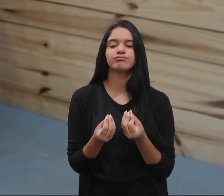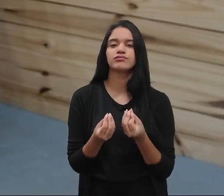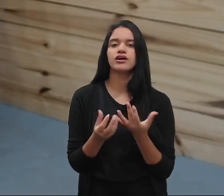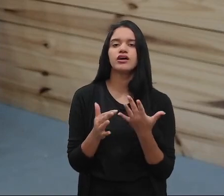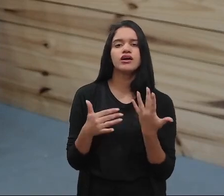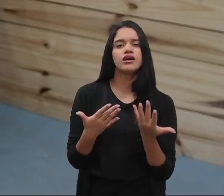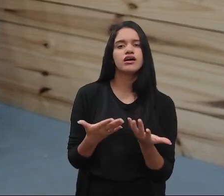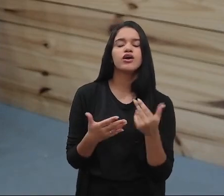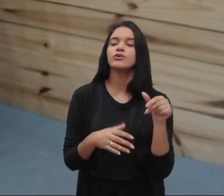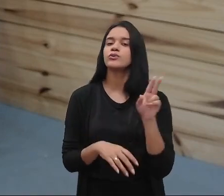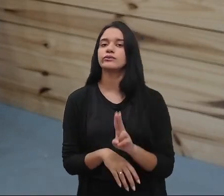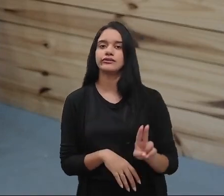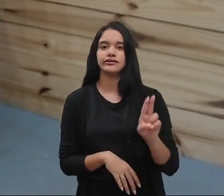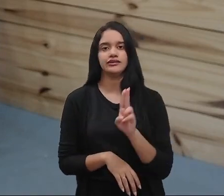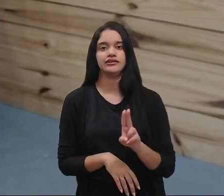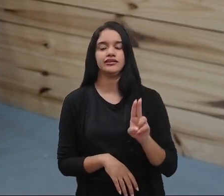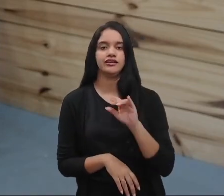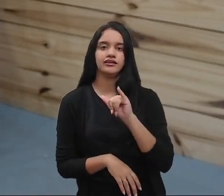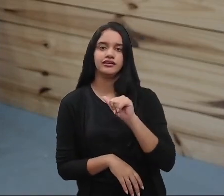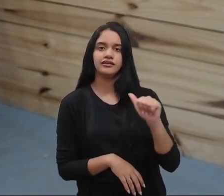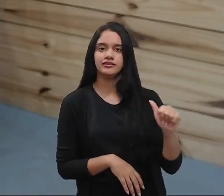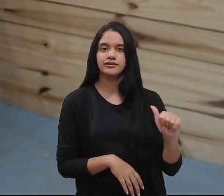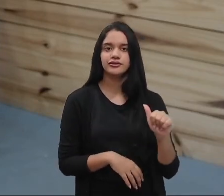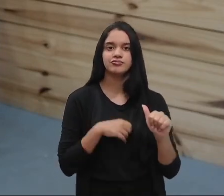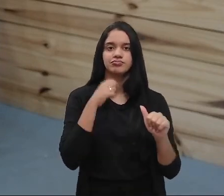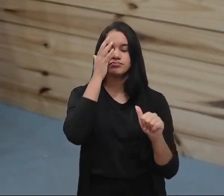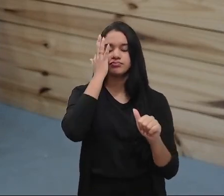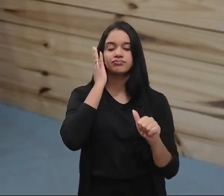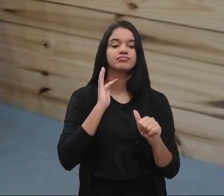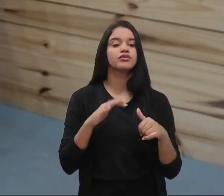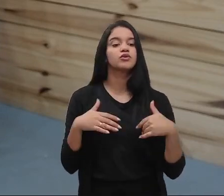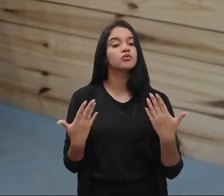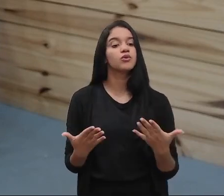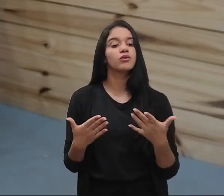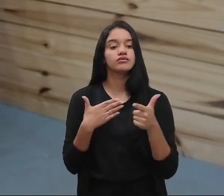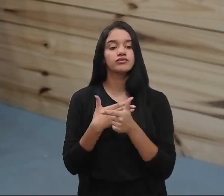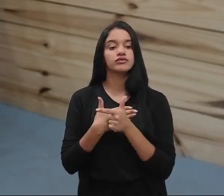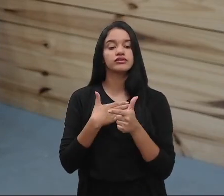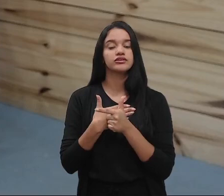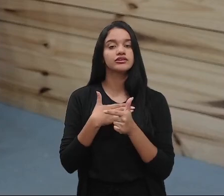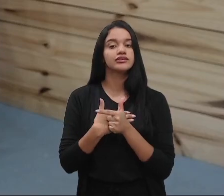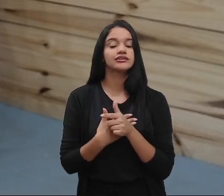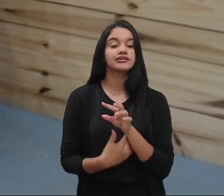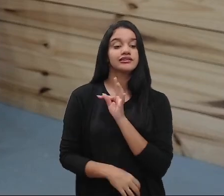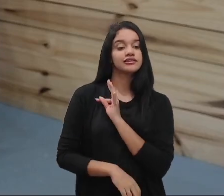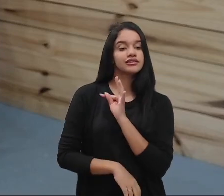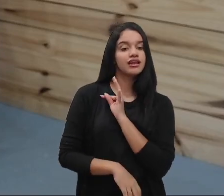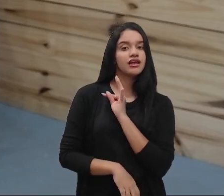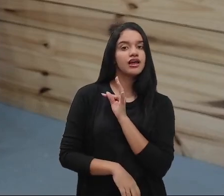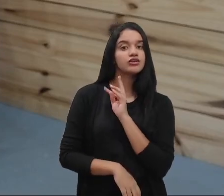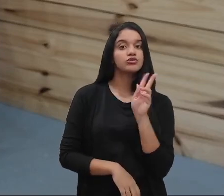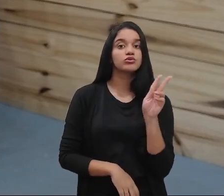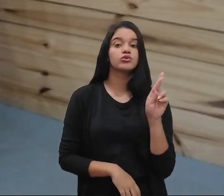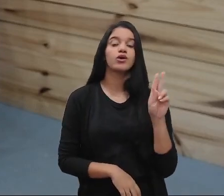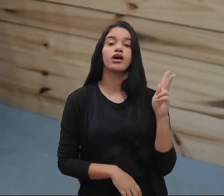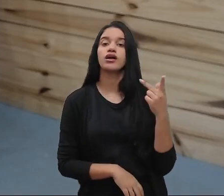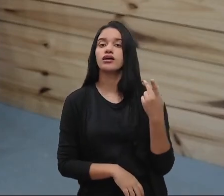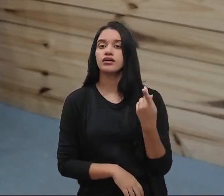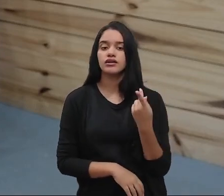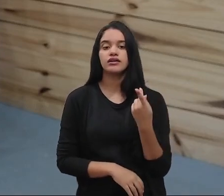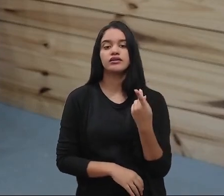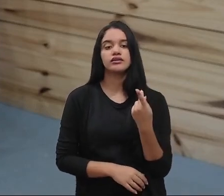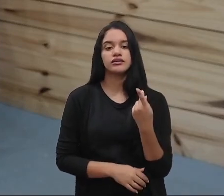conciliar ou como utilizar a inteligência artificial, né? Qual o papel do técnico RH? Que recado você daria aí para